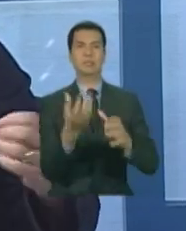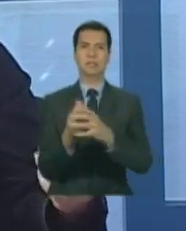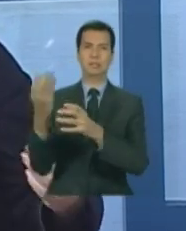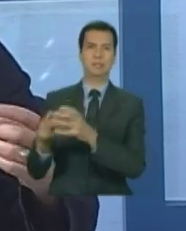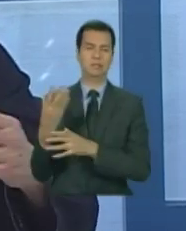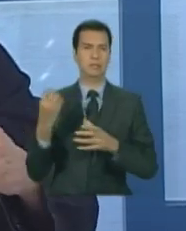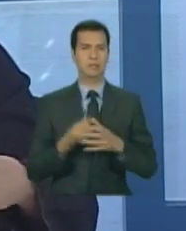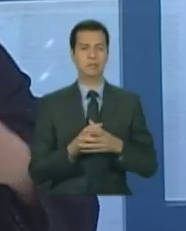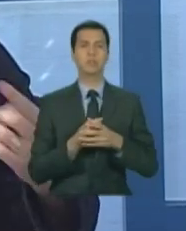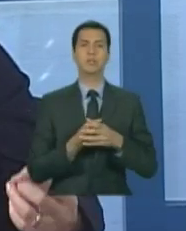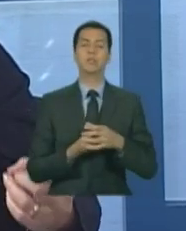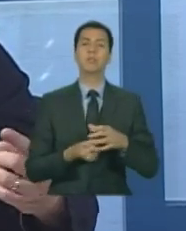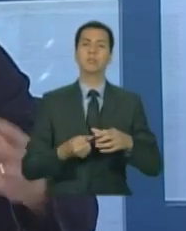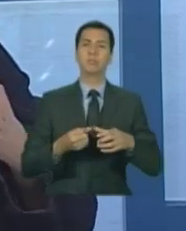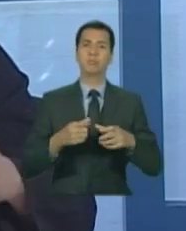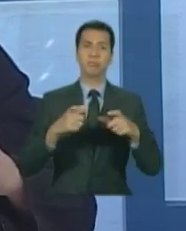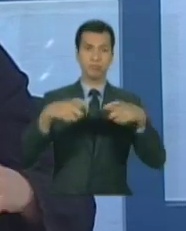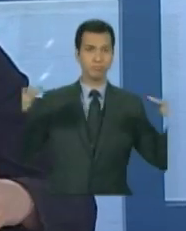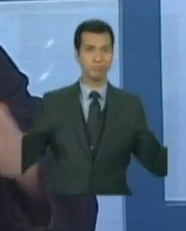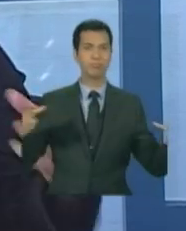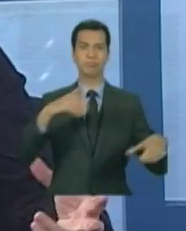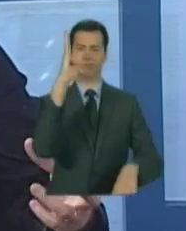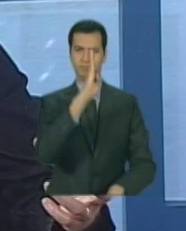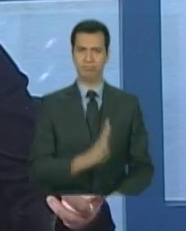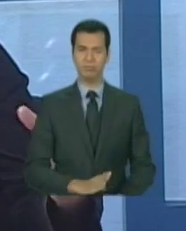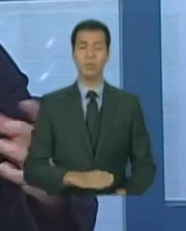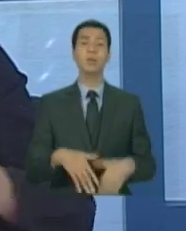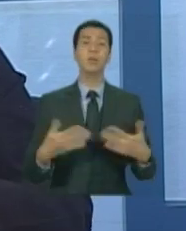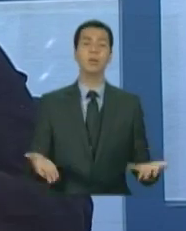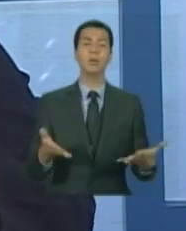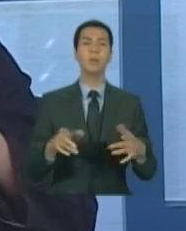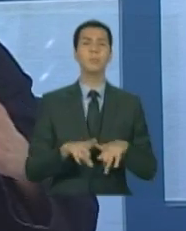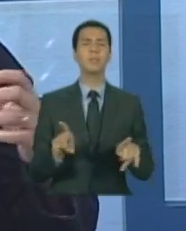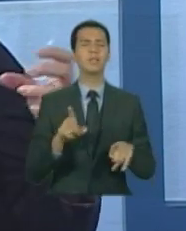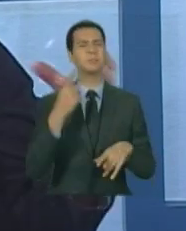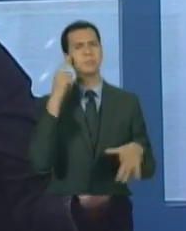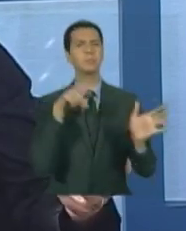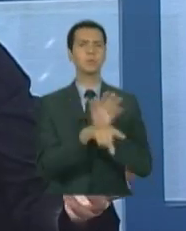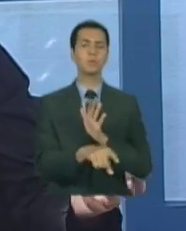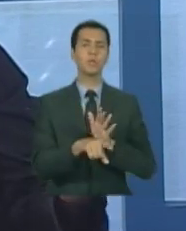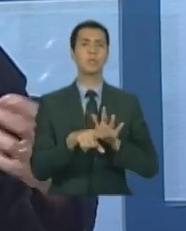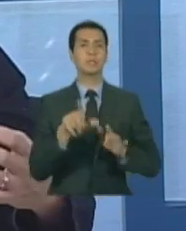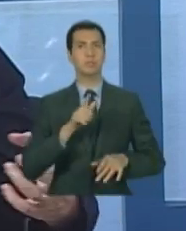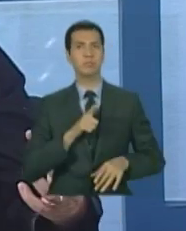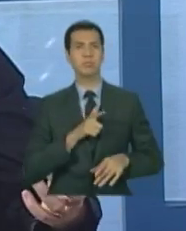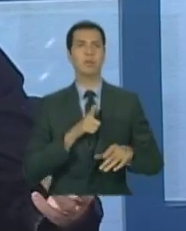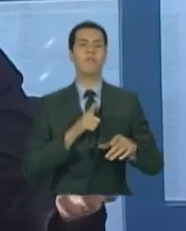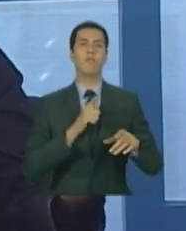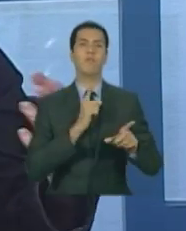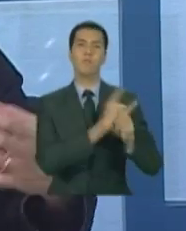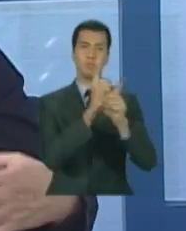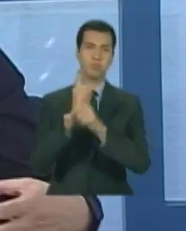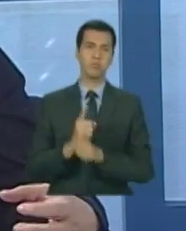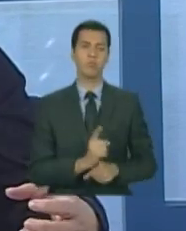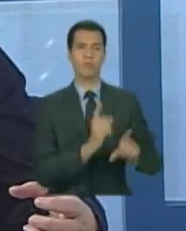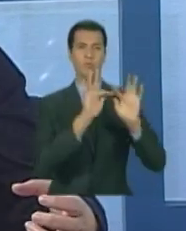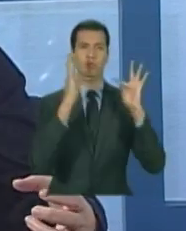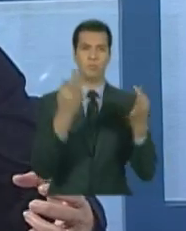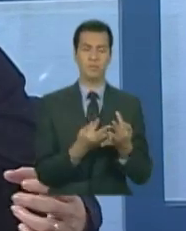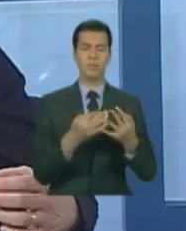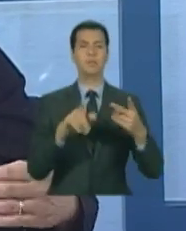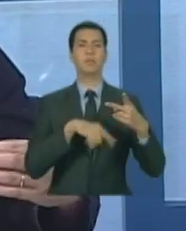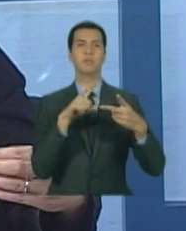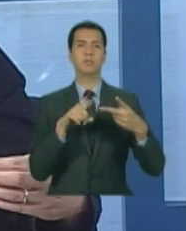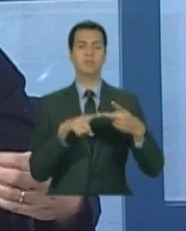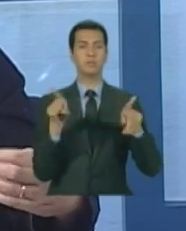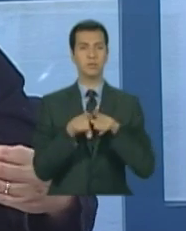Na verdade, a busca significa que, achando essas famílias, aumentando esse número de municípios que agora entraram no